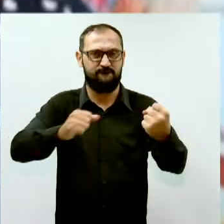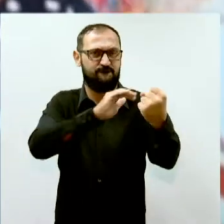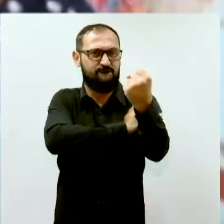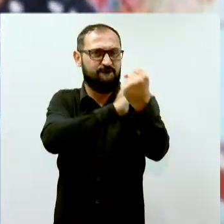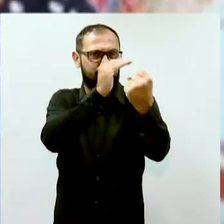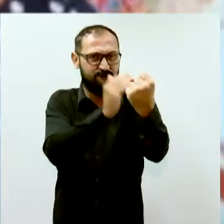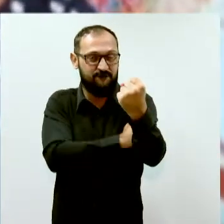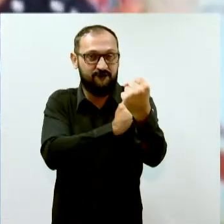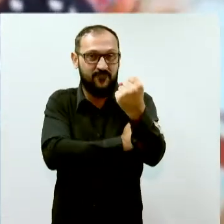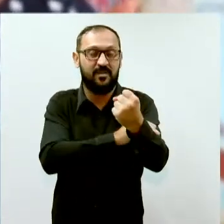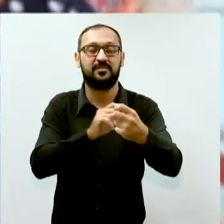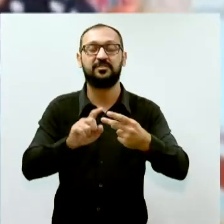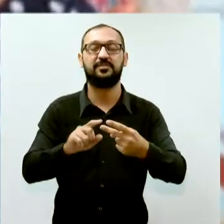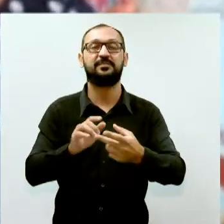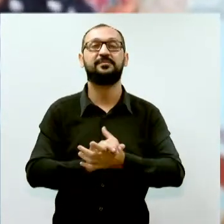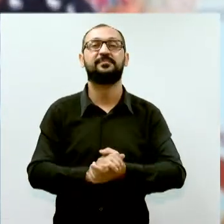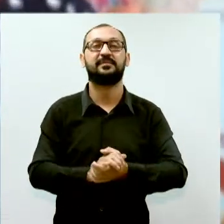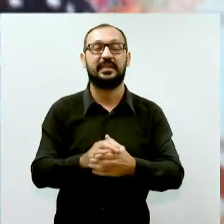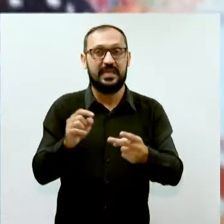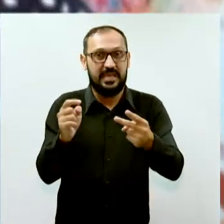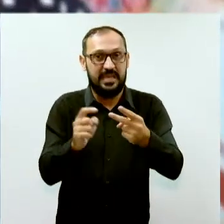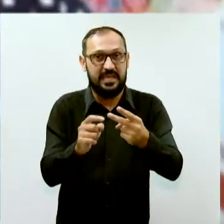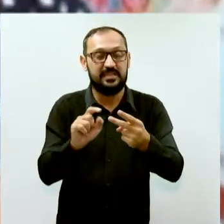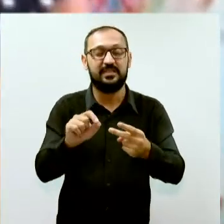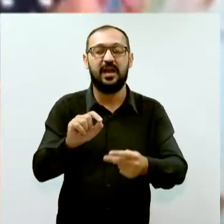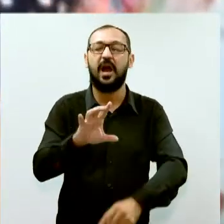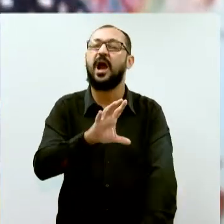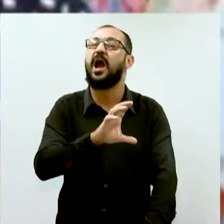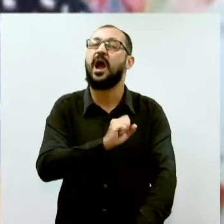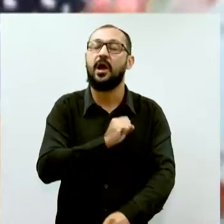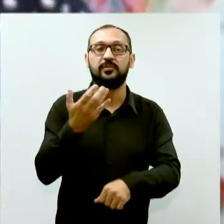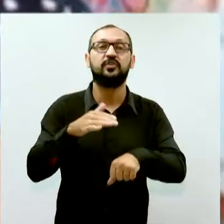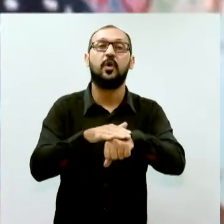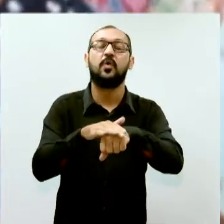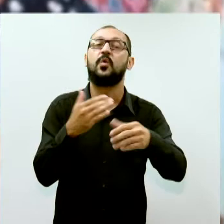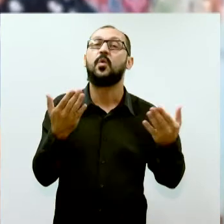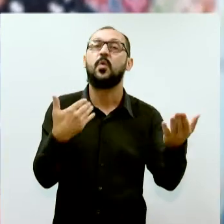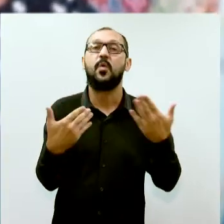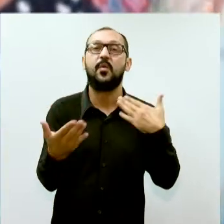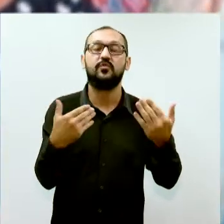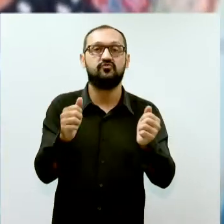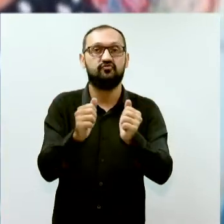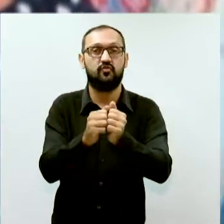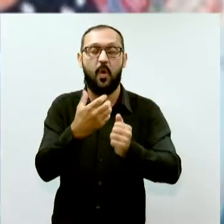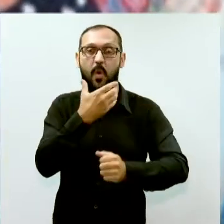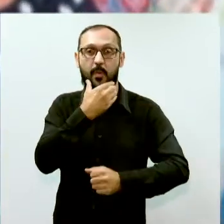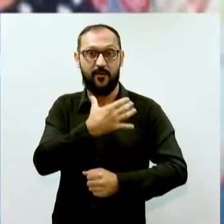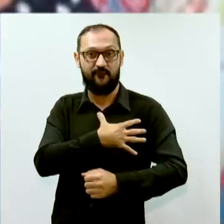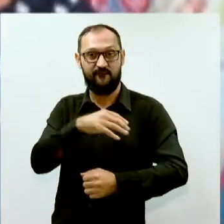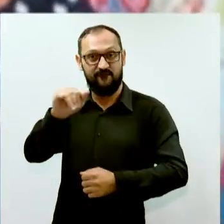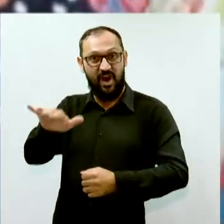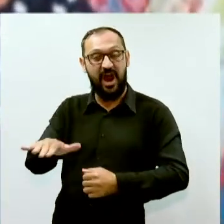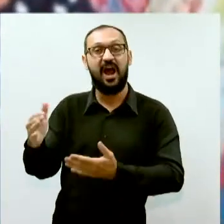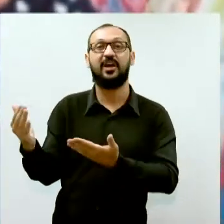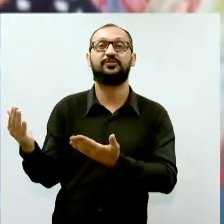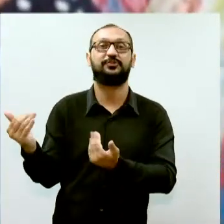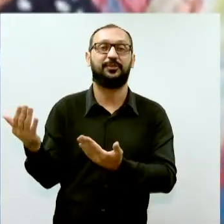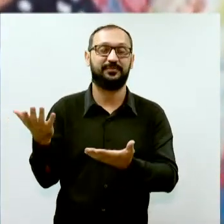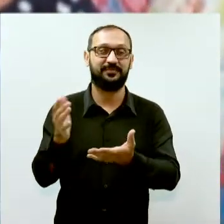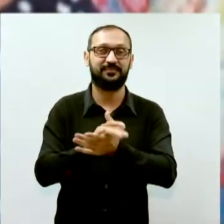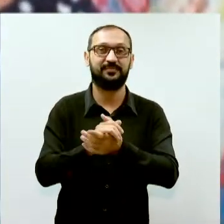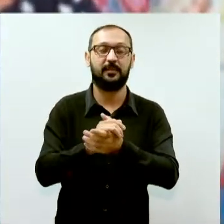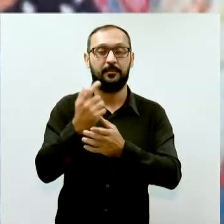Nilson Gonçalves, um dos autores. Esse aqui que eu gosto de conversar e dialogar com meu filho, que é adolescente, né?